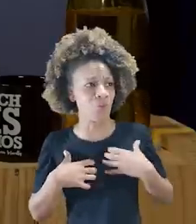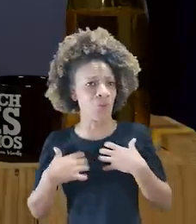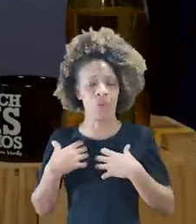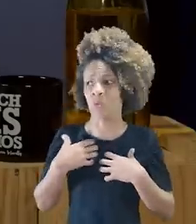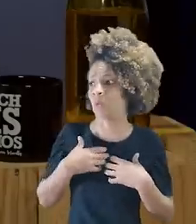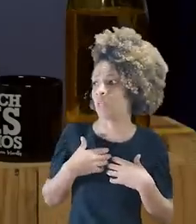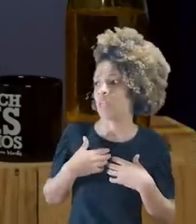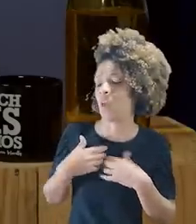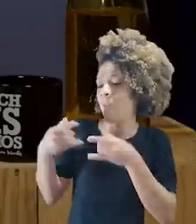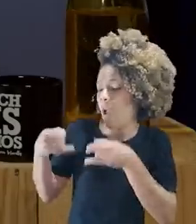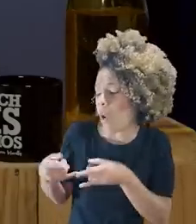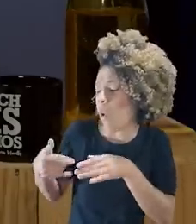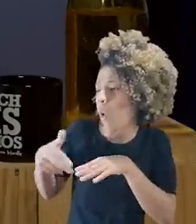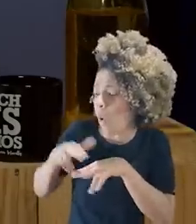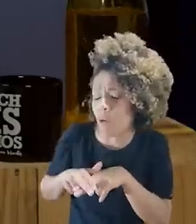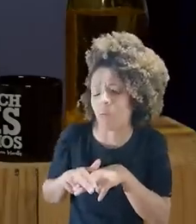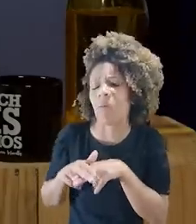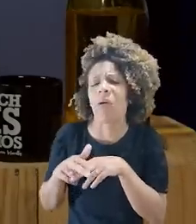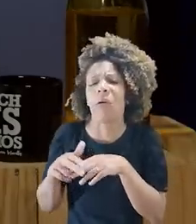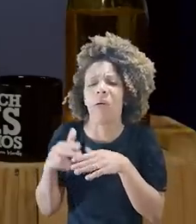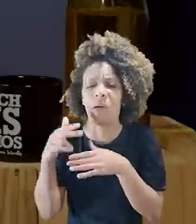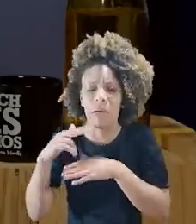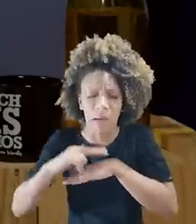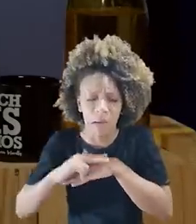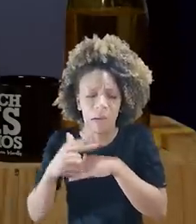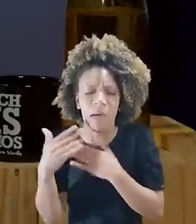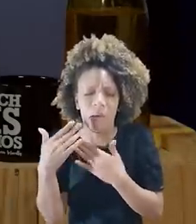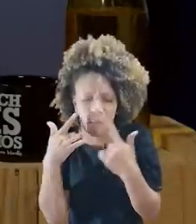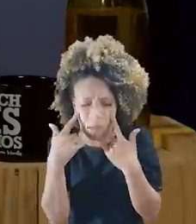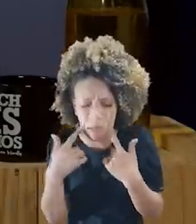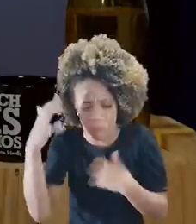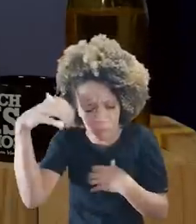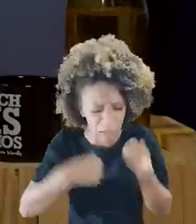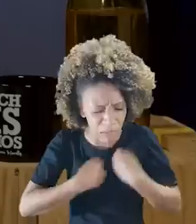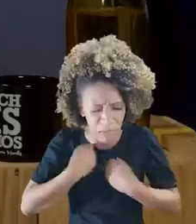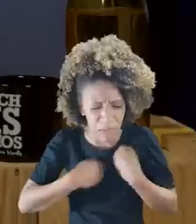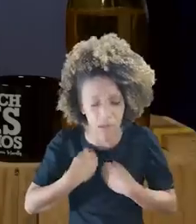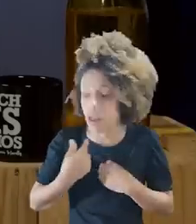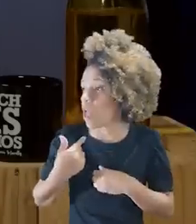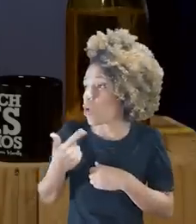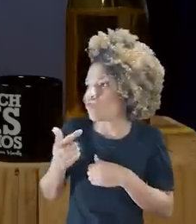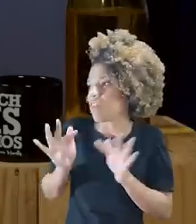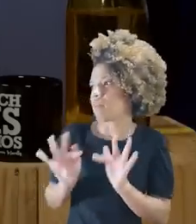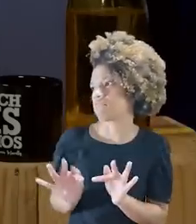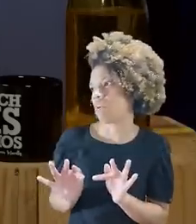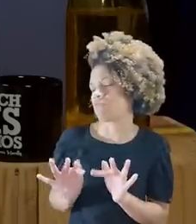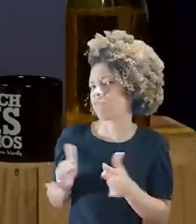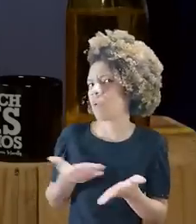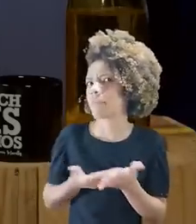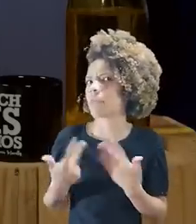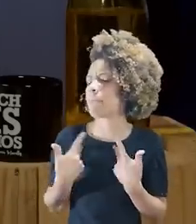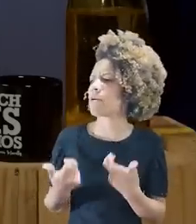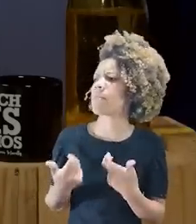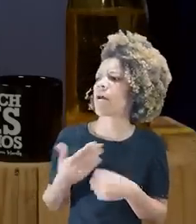eu ia pro quarto eu chorava eu ficava no chuveiro um tempão eu tinha eu não ficava feliz então eu comecei a